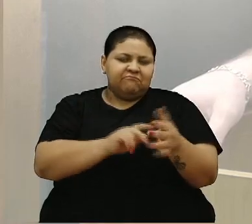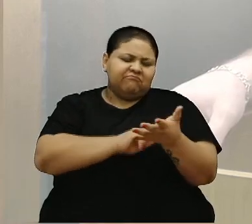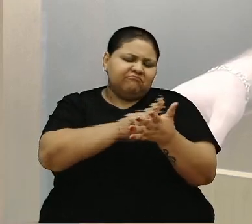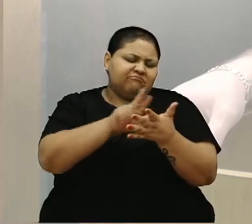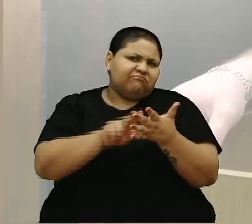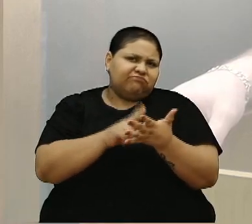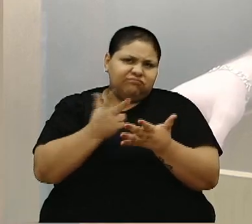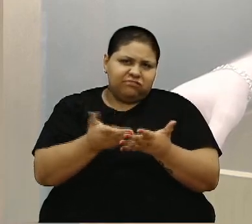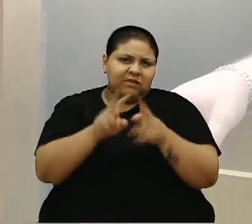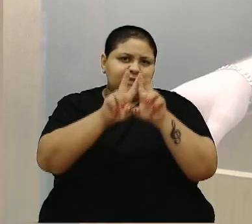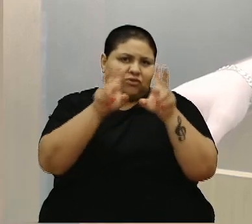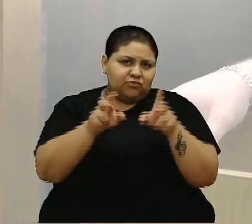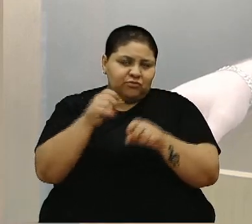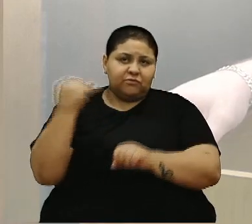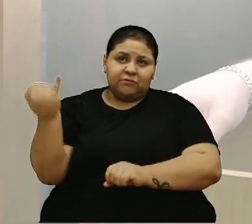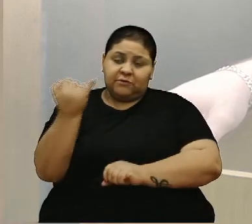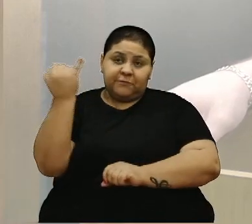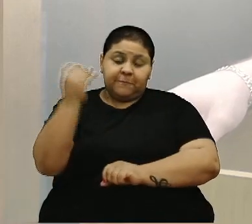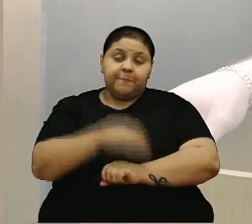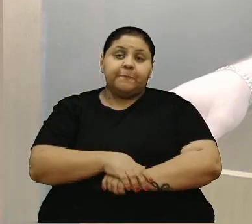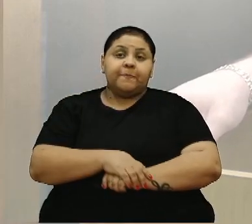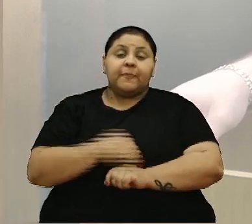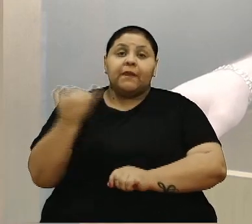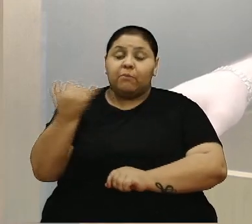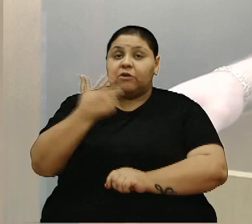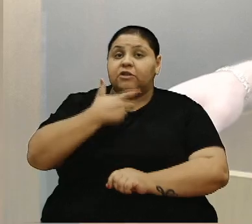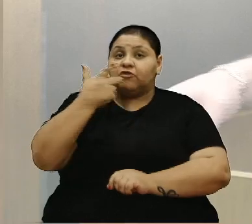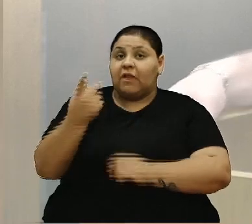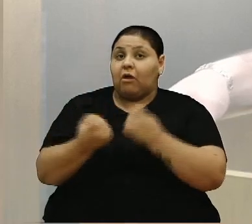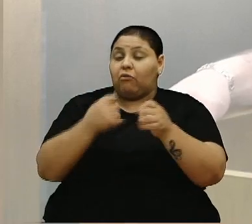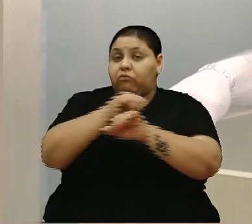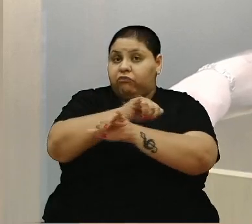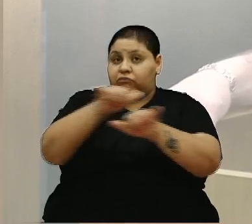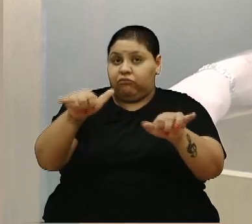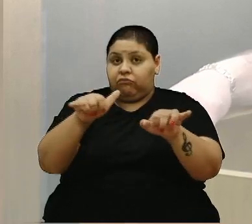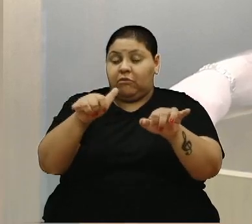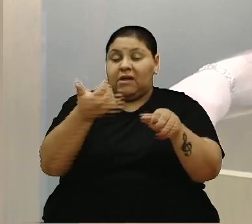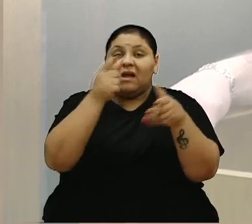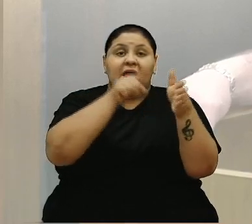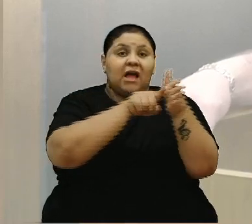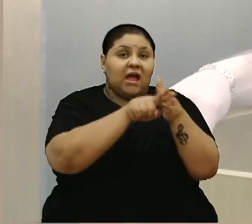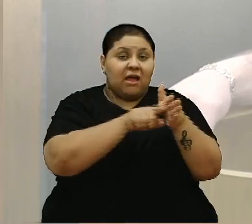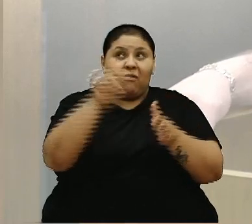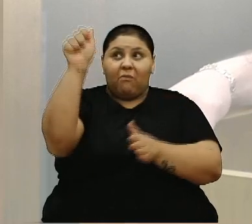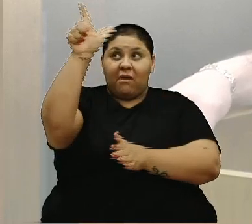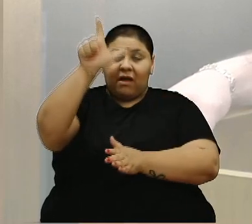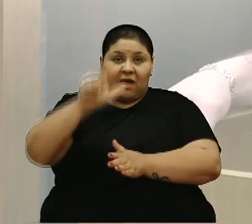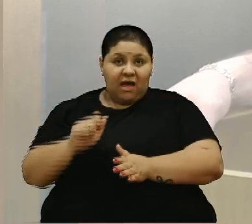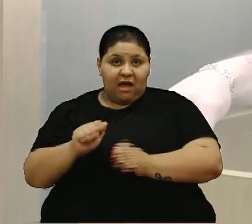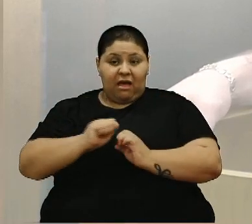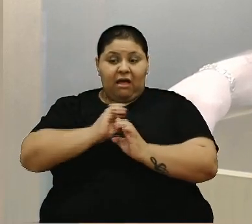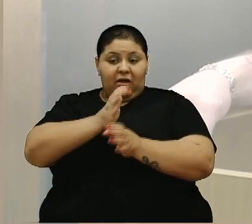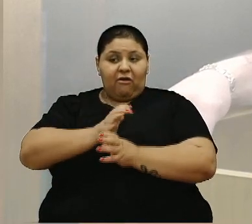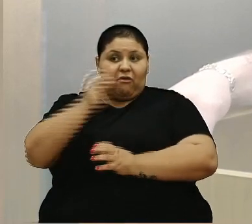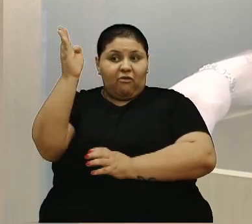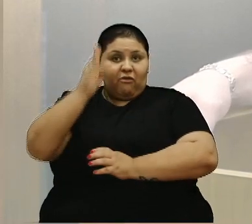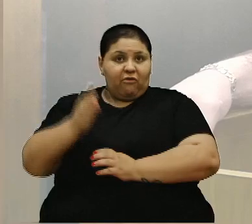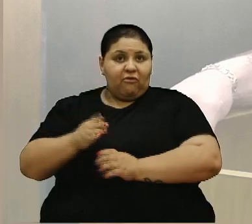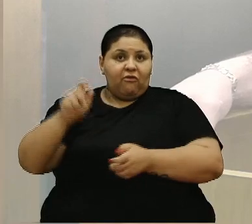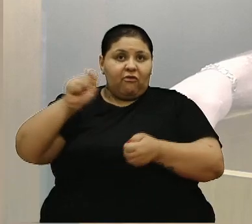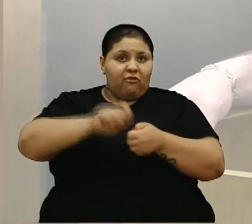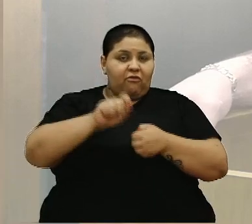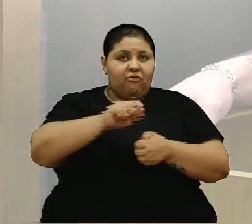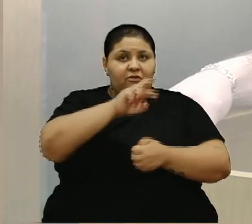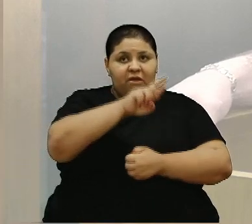outras pautas mais. E aqui vale ressaltar alguns dados, que segundo a pesquisa Afroempreendedorismo Brasil, realizada pela